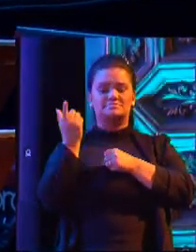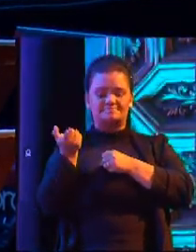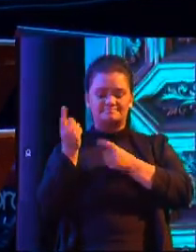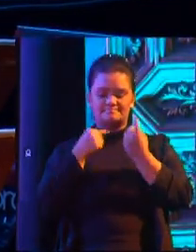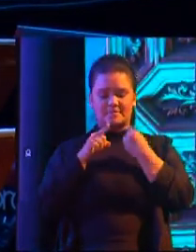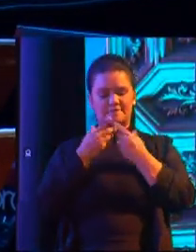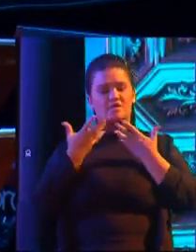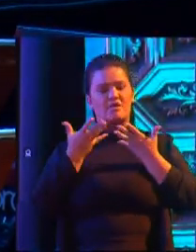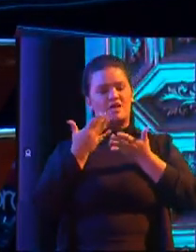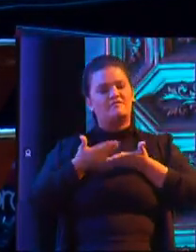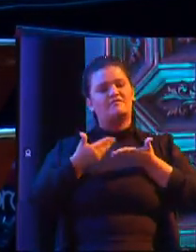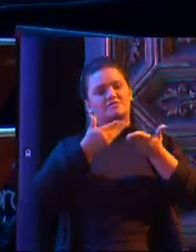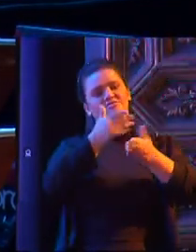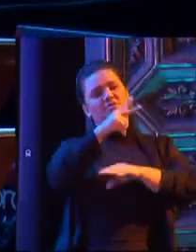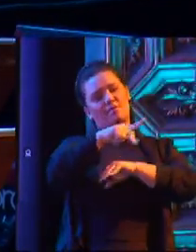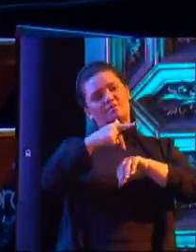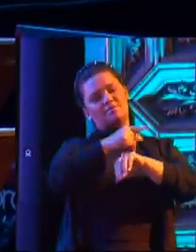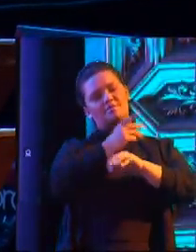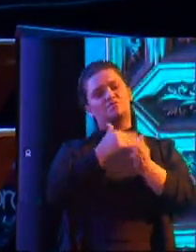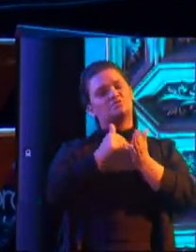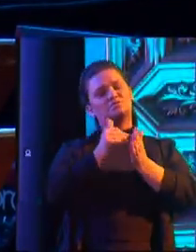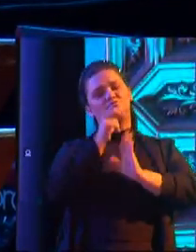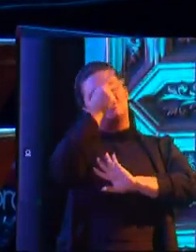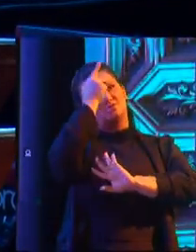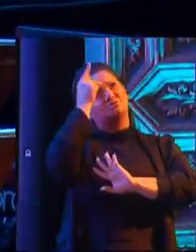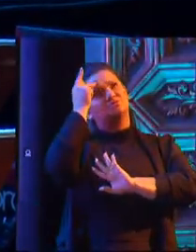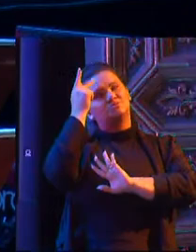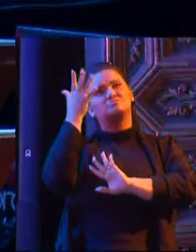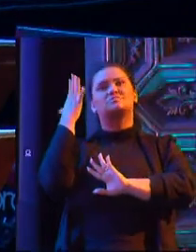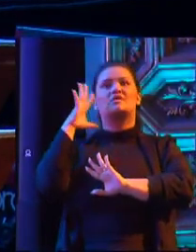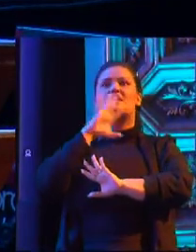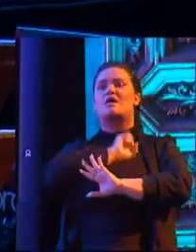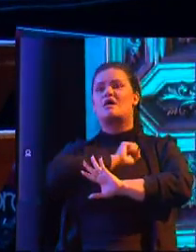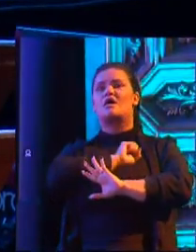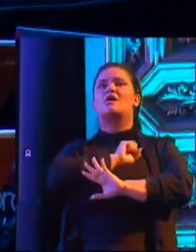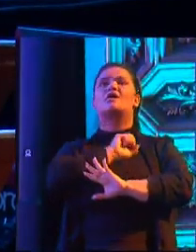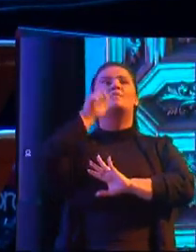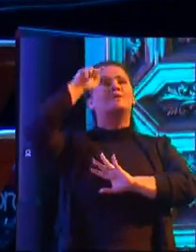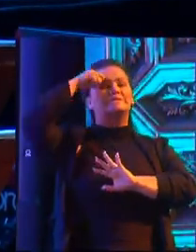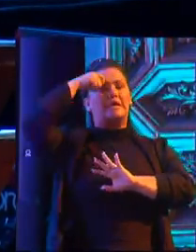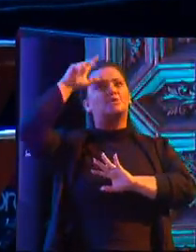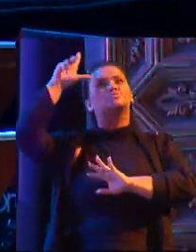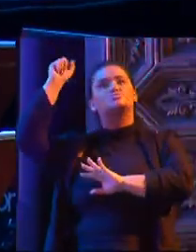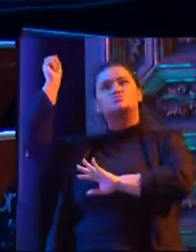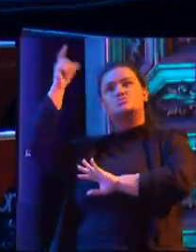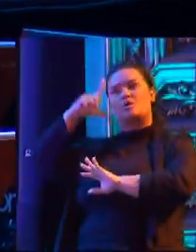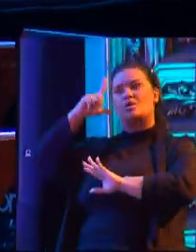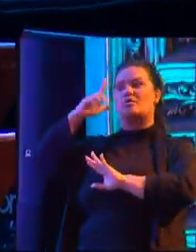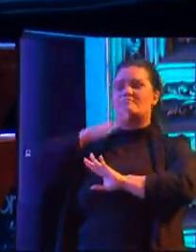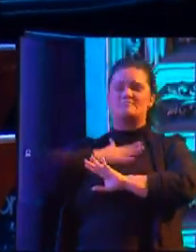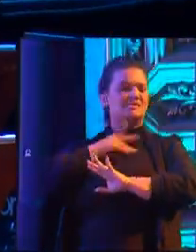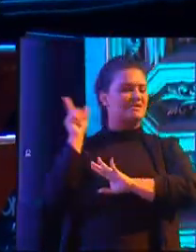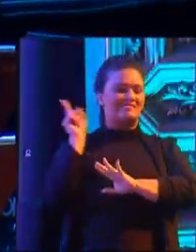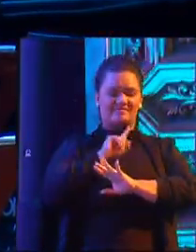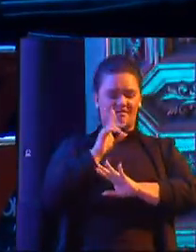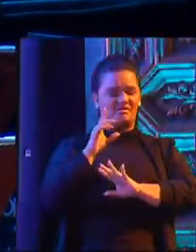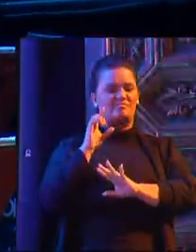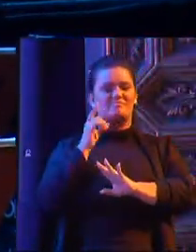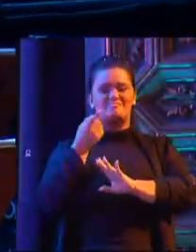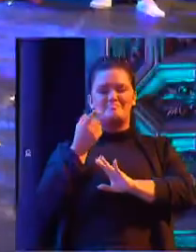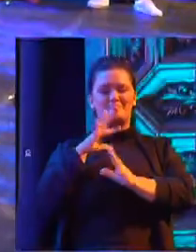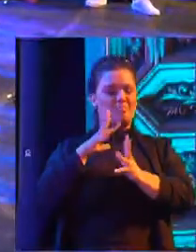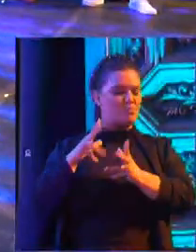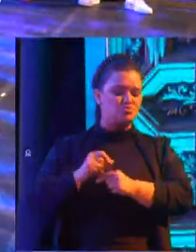gostaria de oferecer esse prêmio a todas as pessoas que amam o Negro Sol, que eu digo que nem é mais minha, é uma música que andou pelo